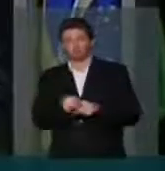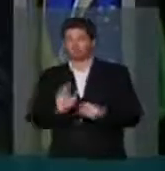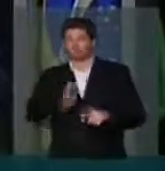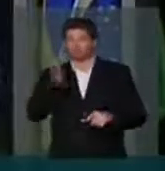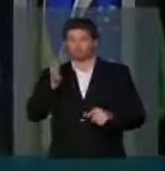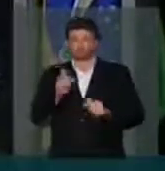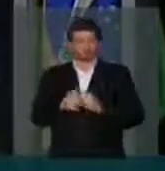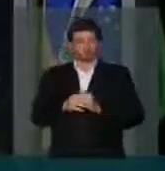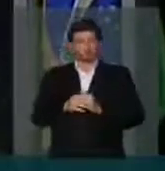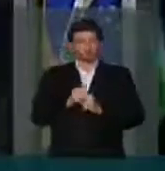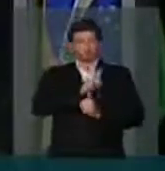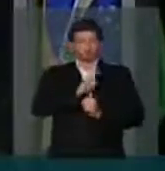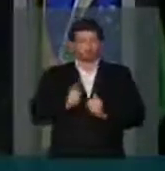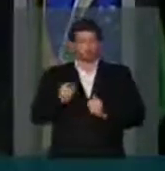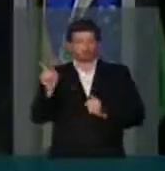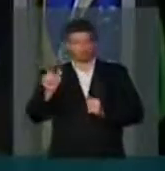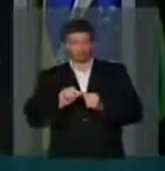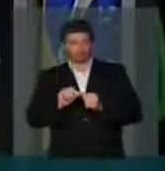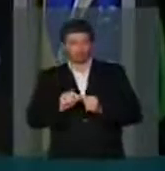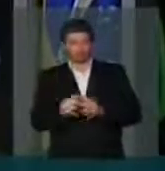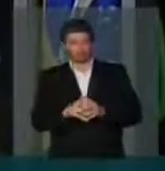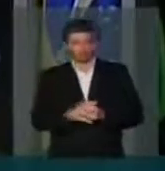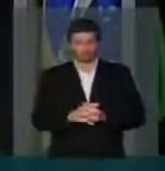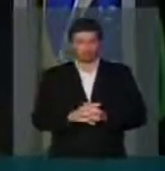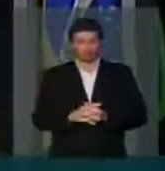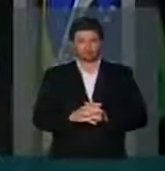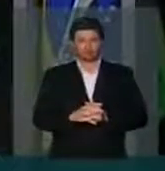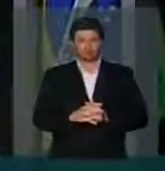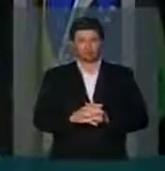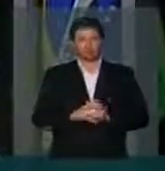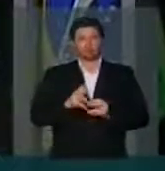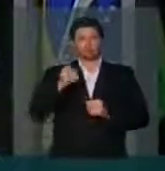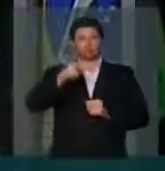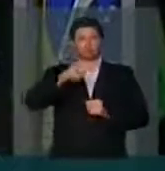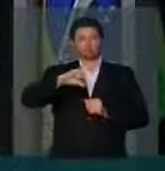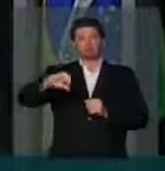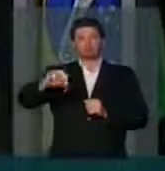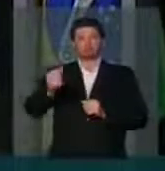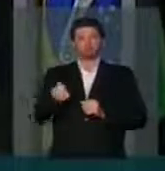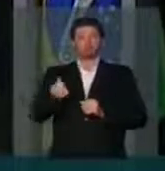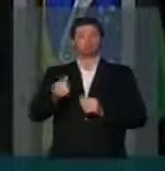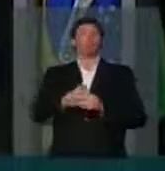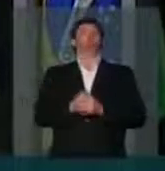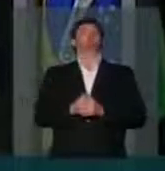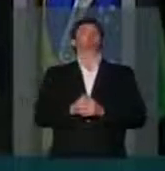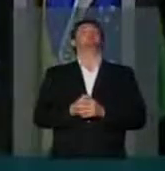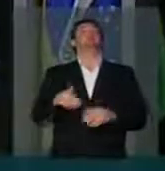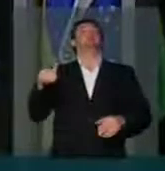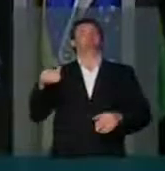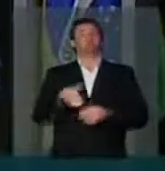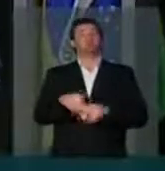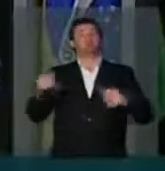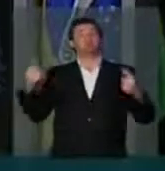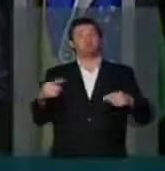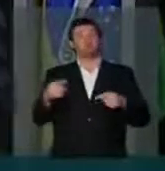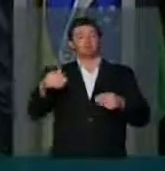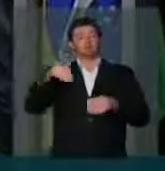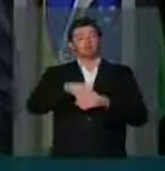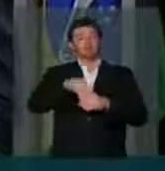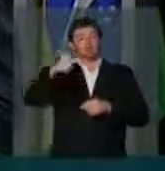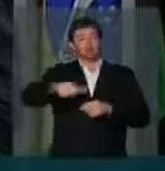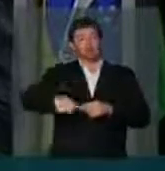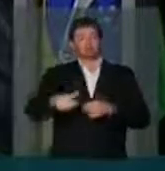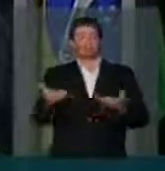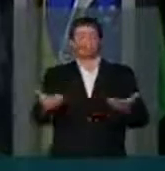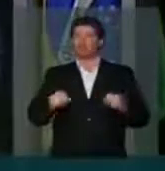nefastas que esse governo vem fazendo. Em 96, ele vota contra a reeleição. Hoje